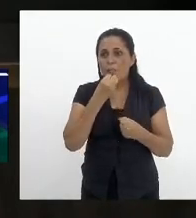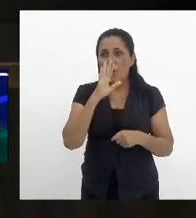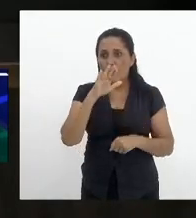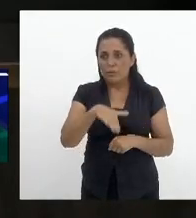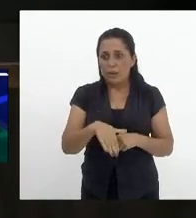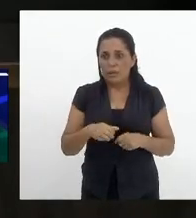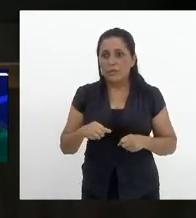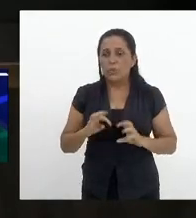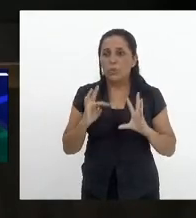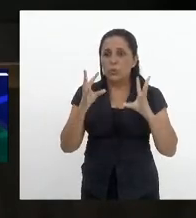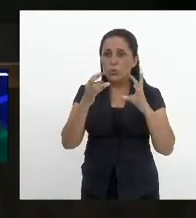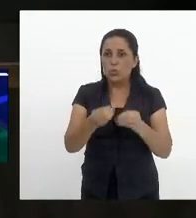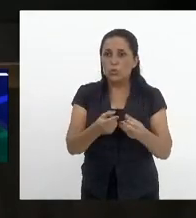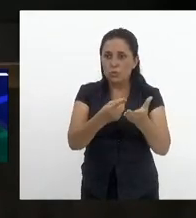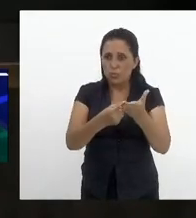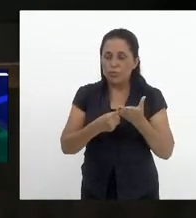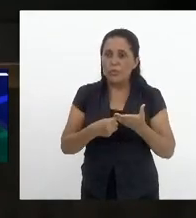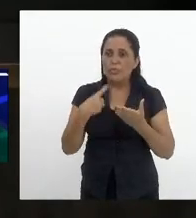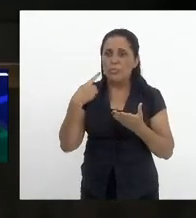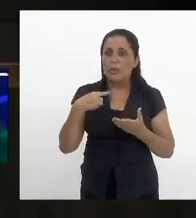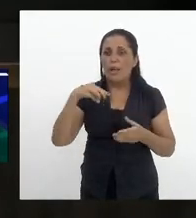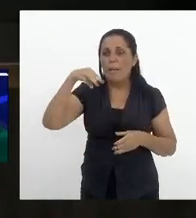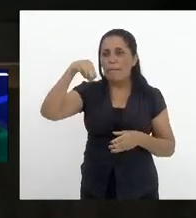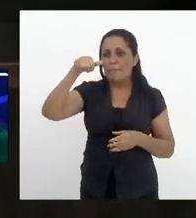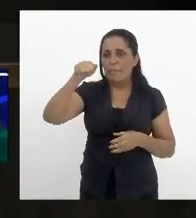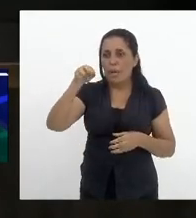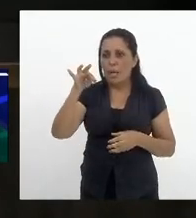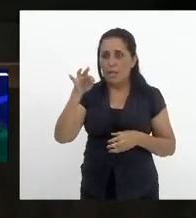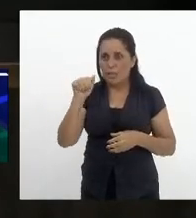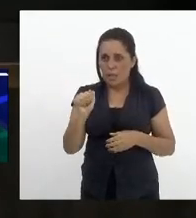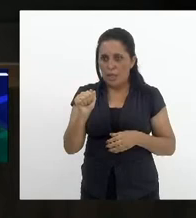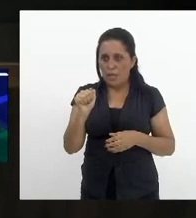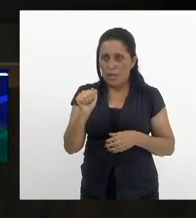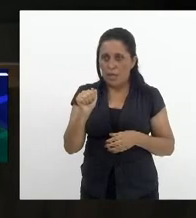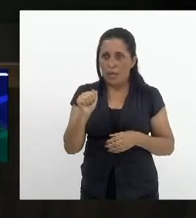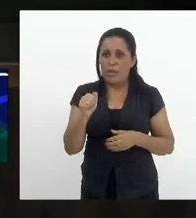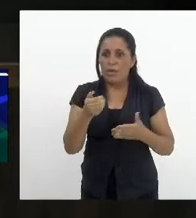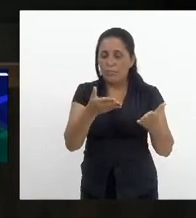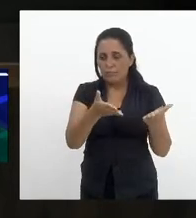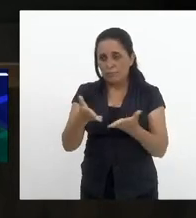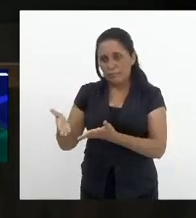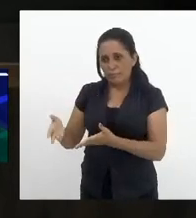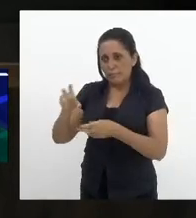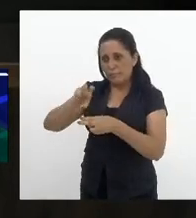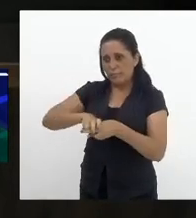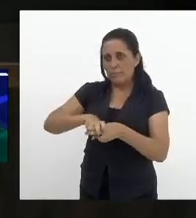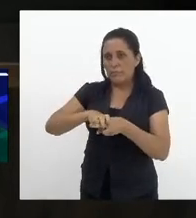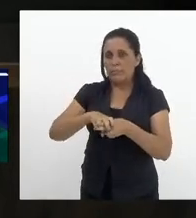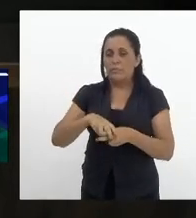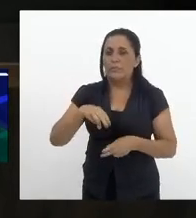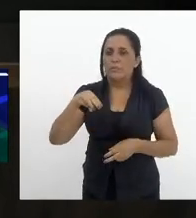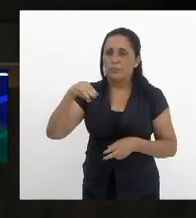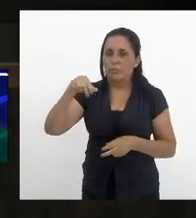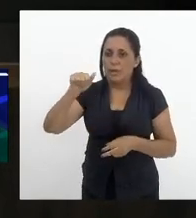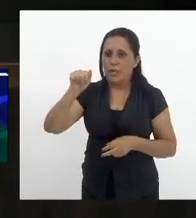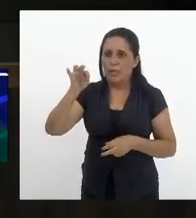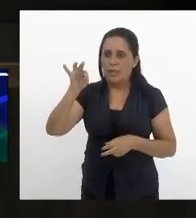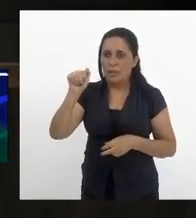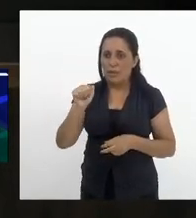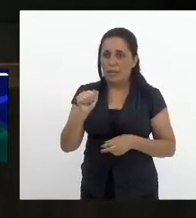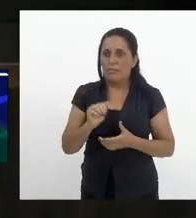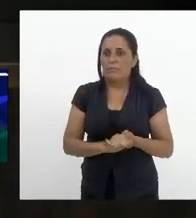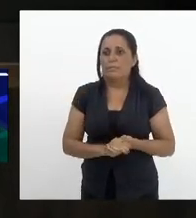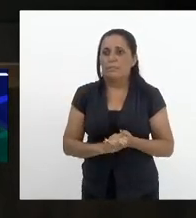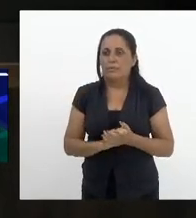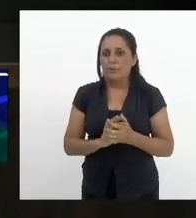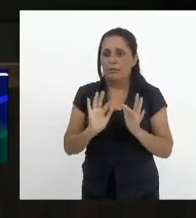todas e todos. Convido a deputada Marta Rocha para pilotar aqui a mesa. E está encerrada a sessão